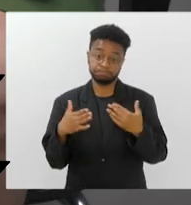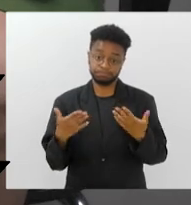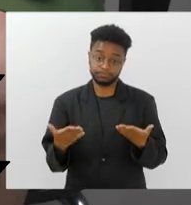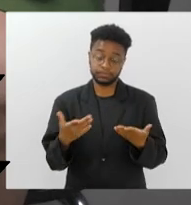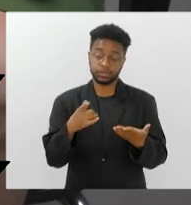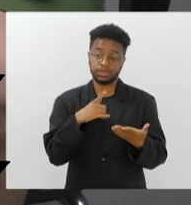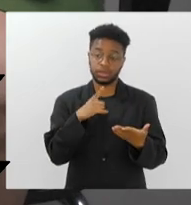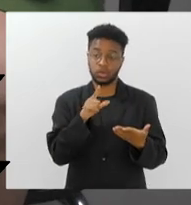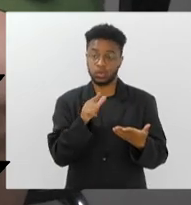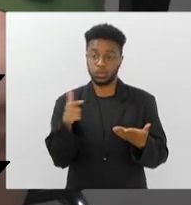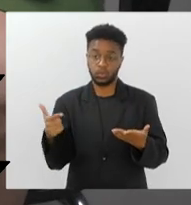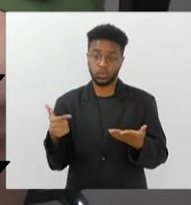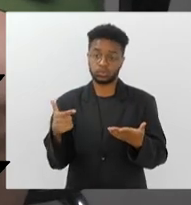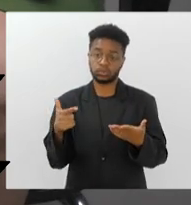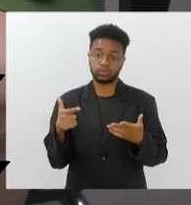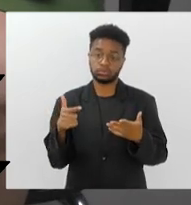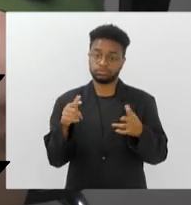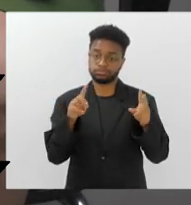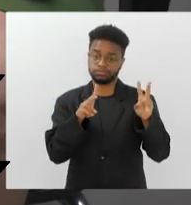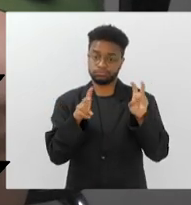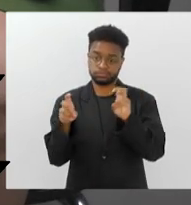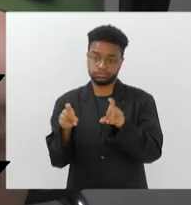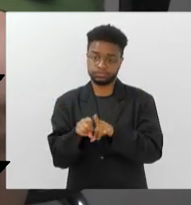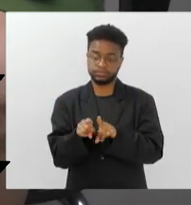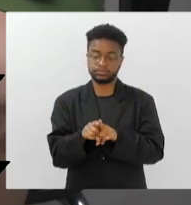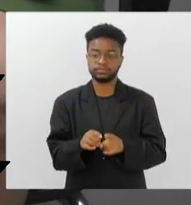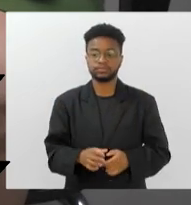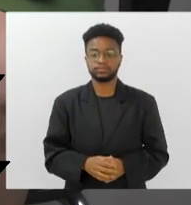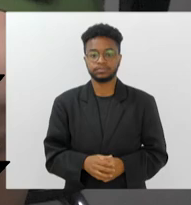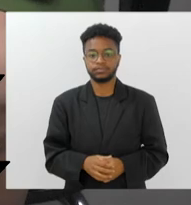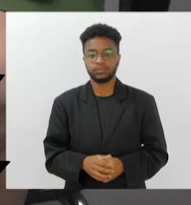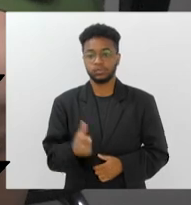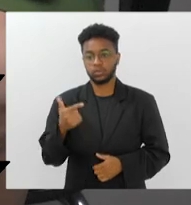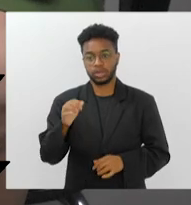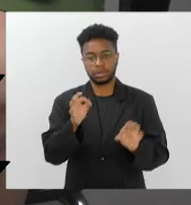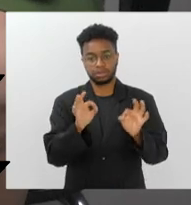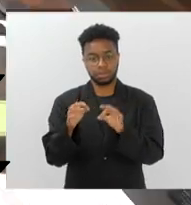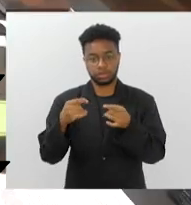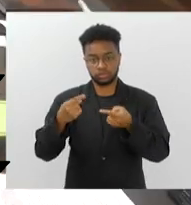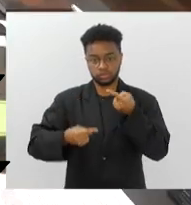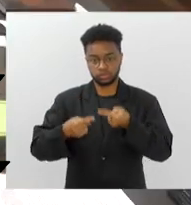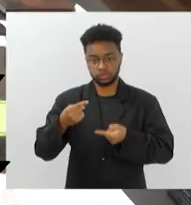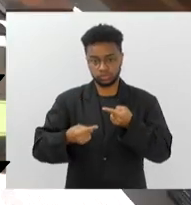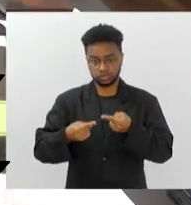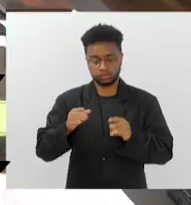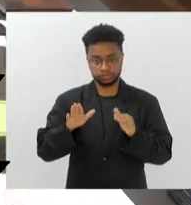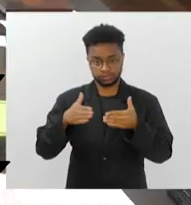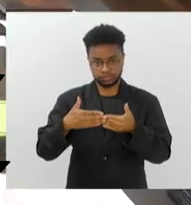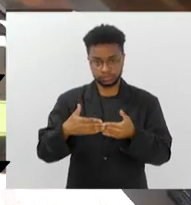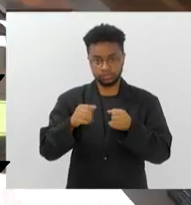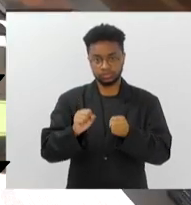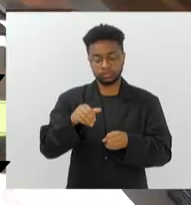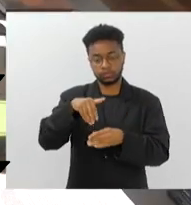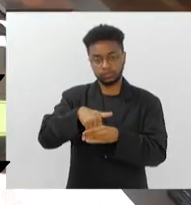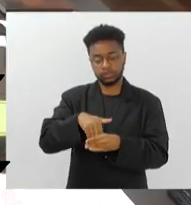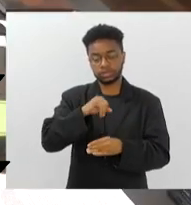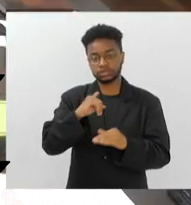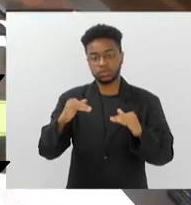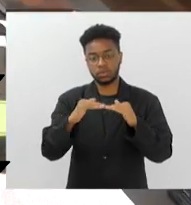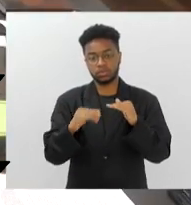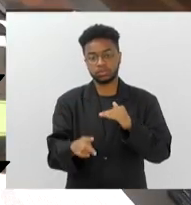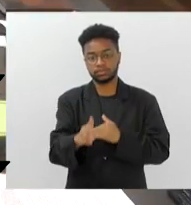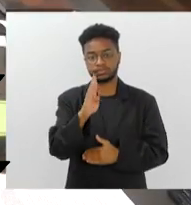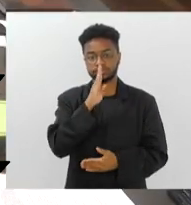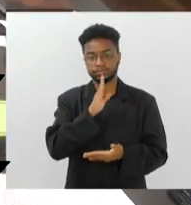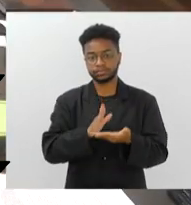esse por menor bem não havendo Quem Queira discutir encerrada a discussão em votação senhores que aprovam permaneça